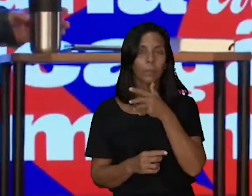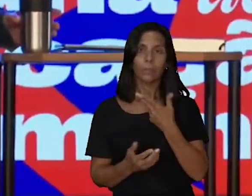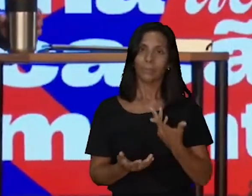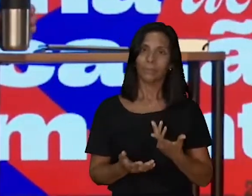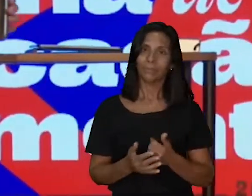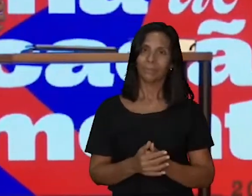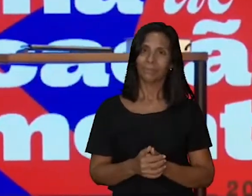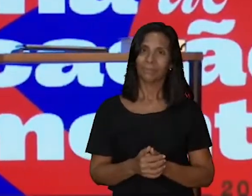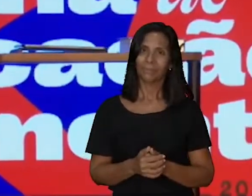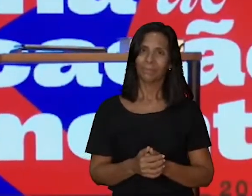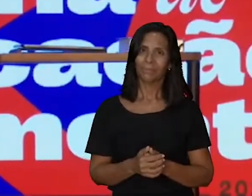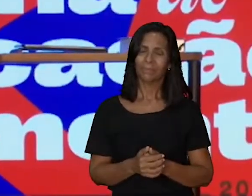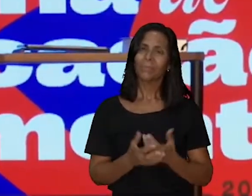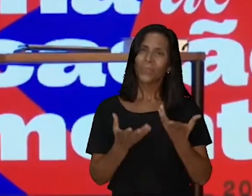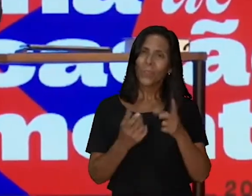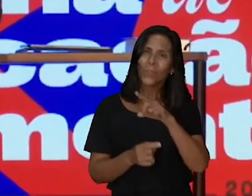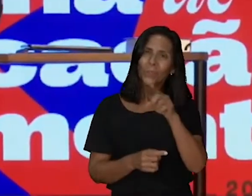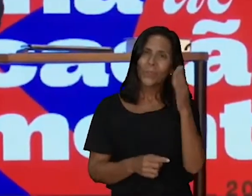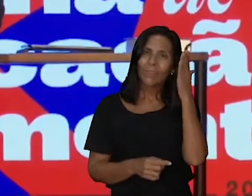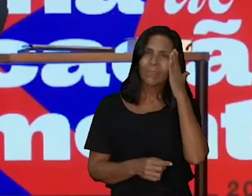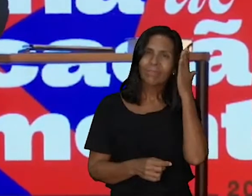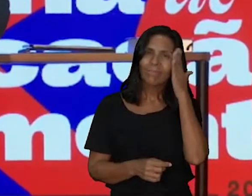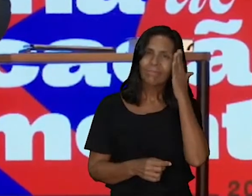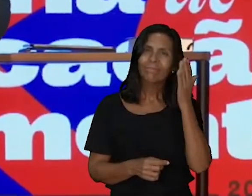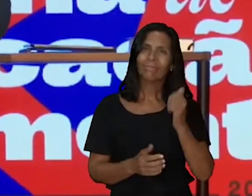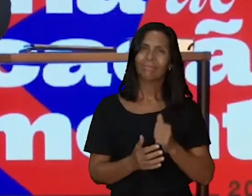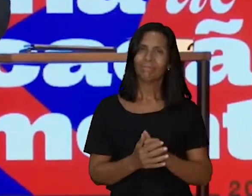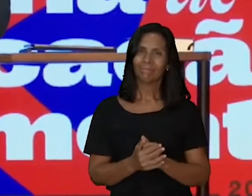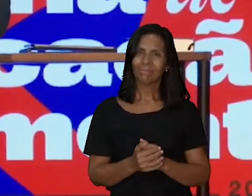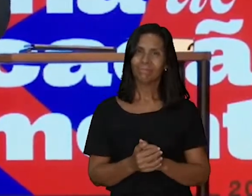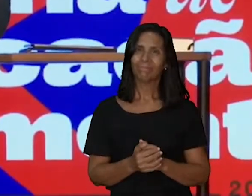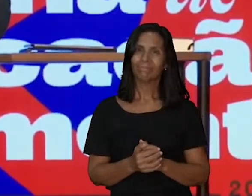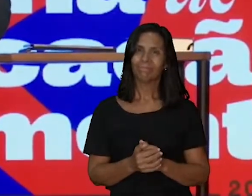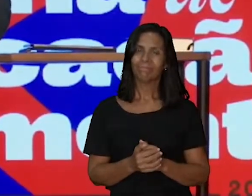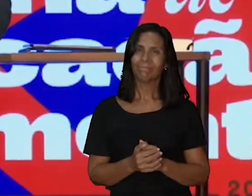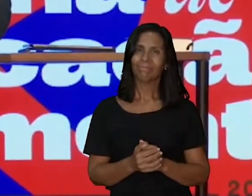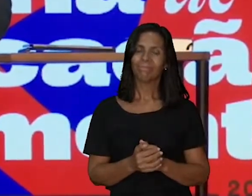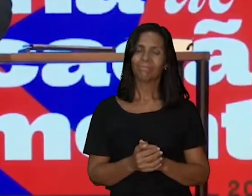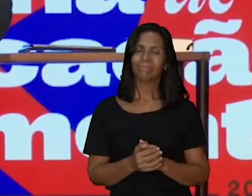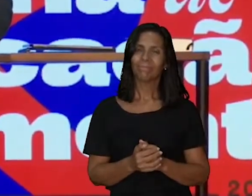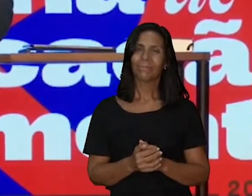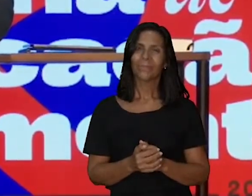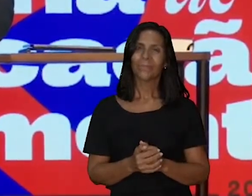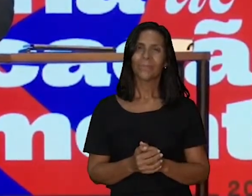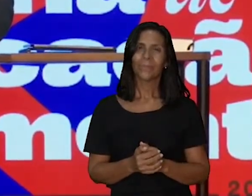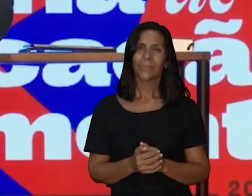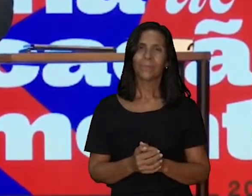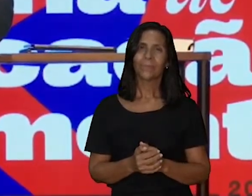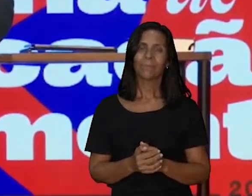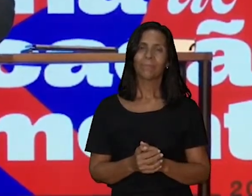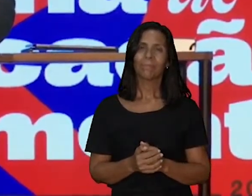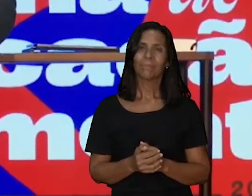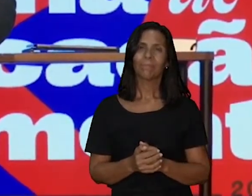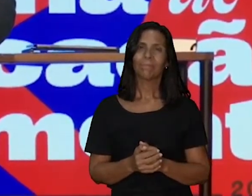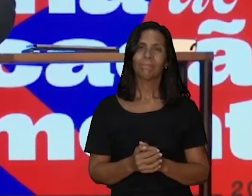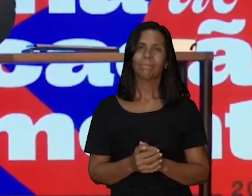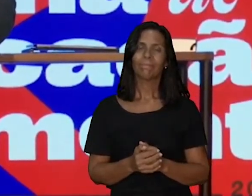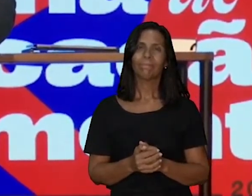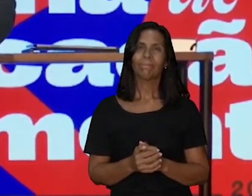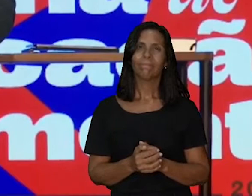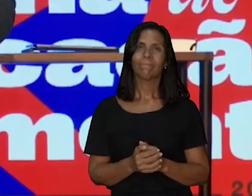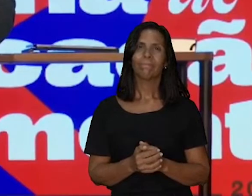Mas eu queria que você entendesse, da parte do Espírito, que tem coisas que